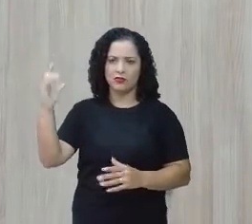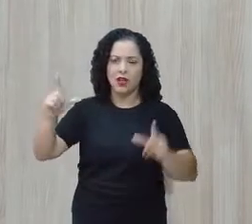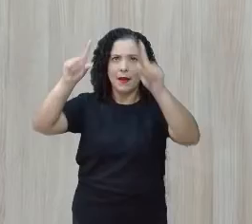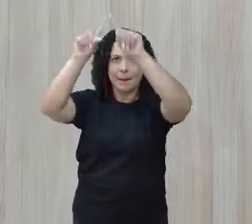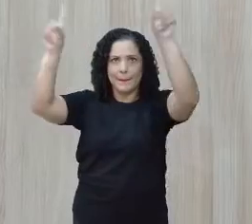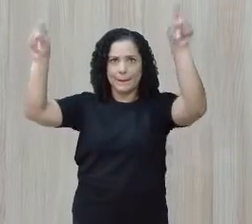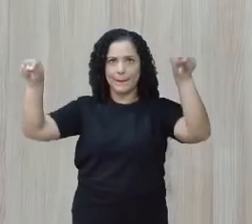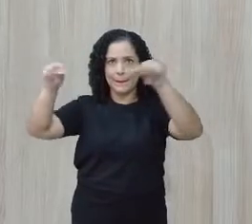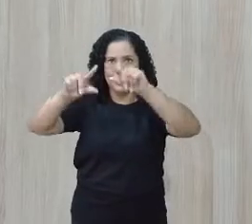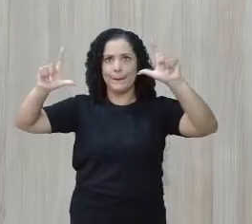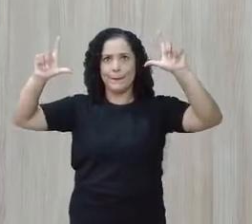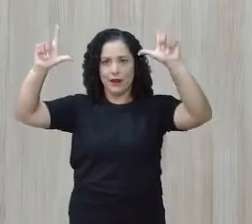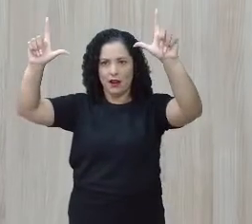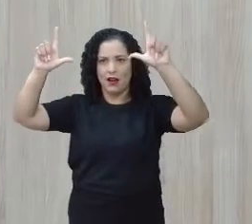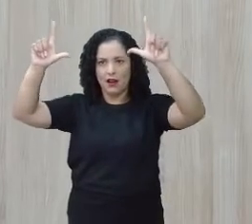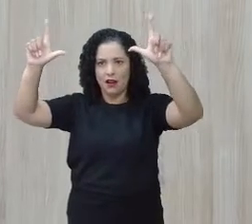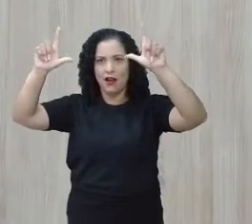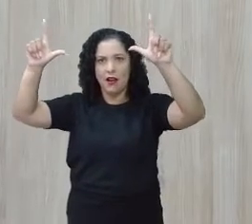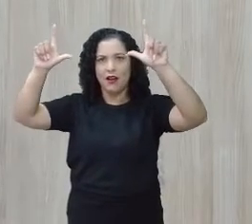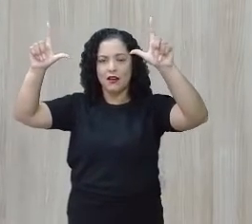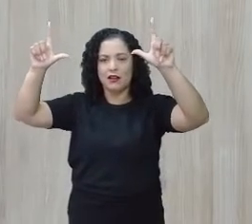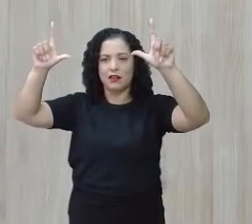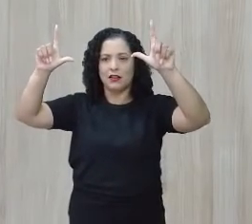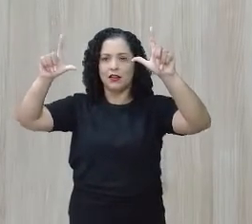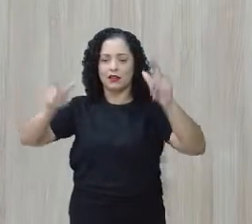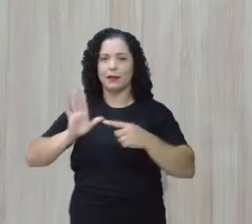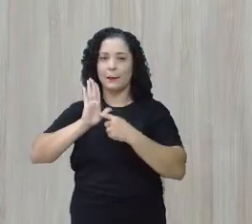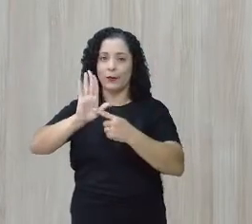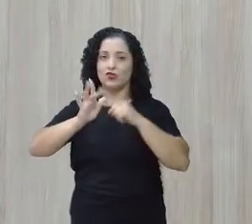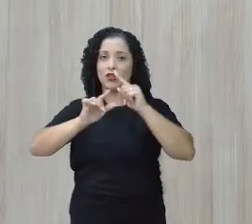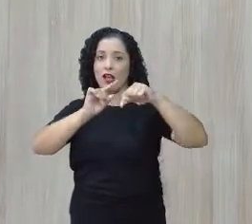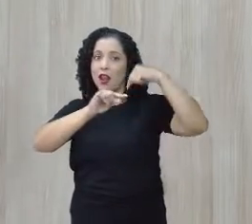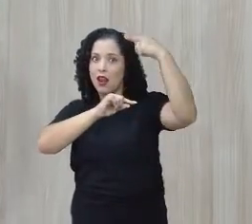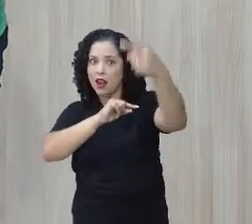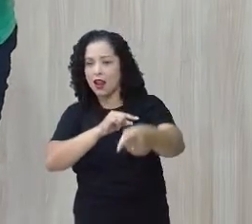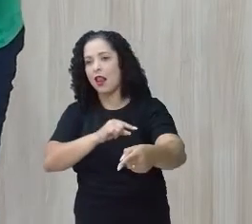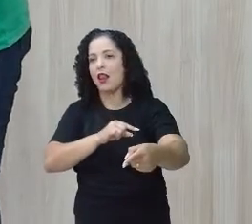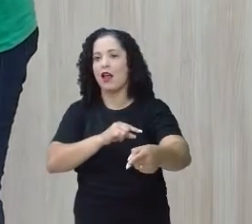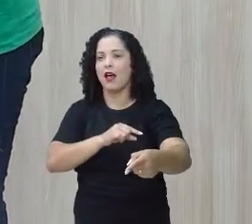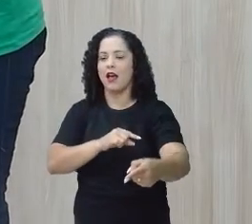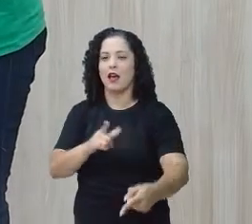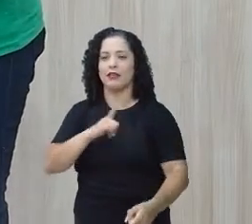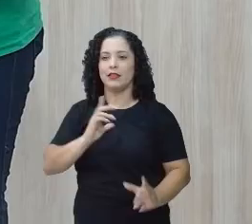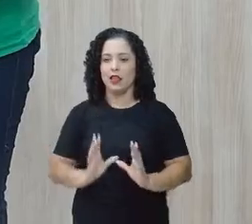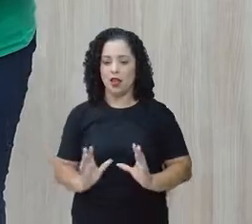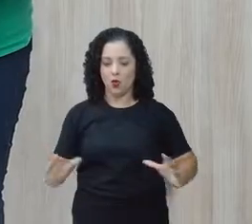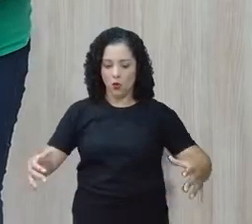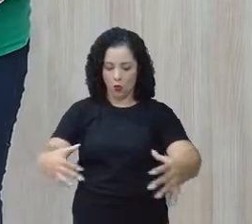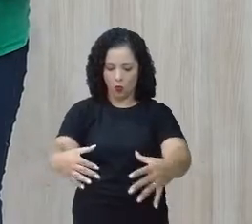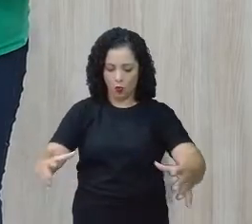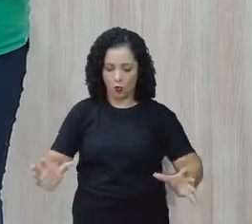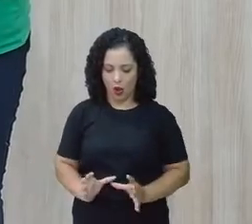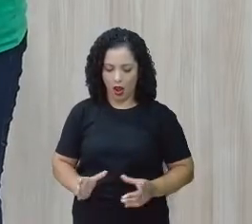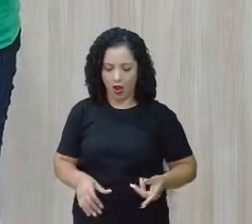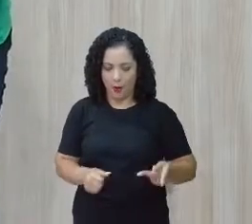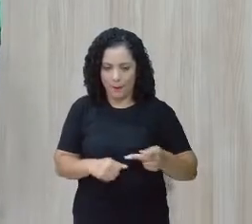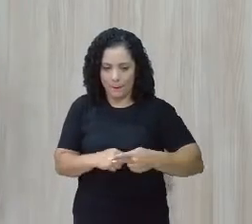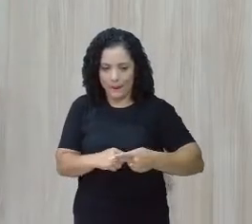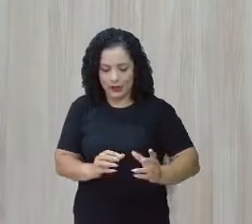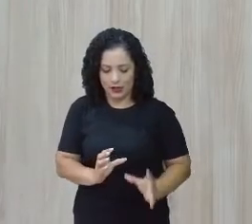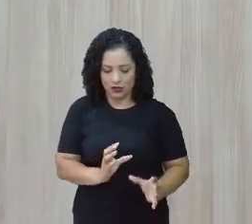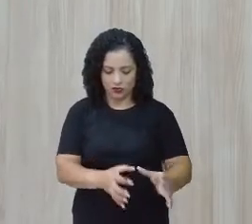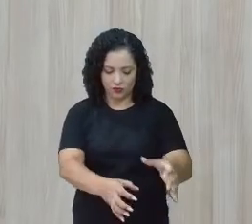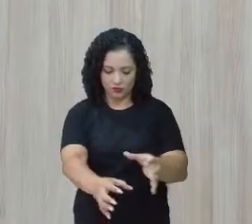está indicando aí para as meninas que lá na frente tem um lago mágico, para as pedrinhas aí do piso. Então, é